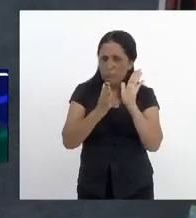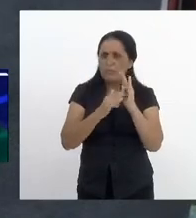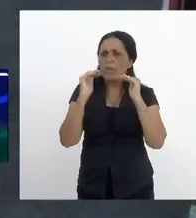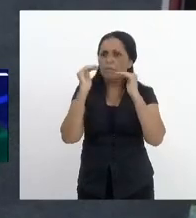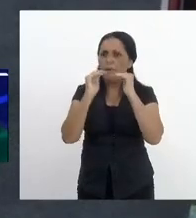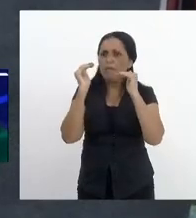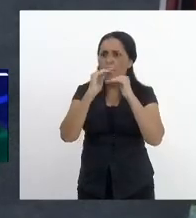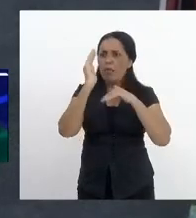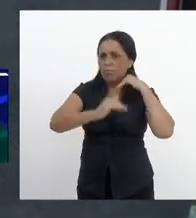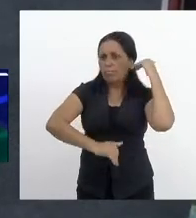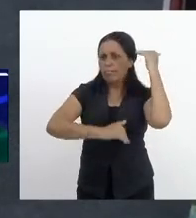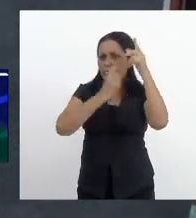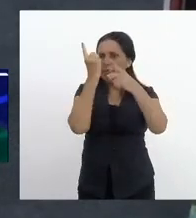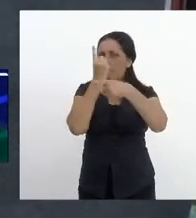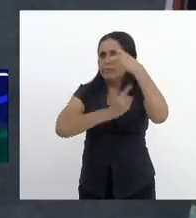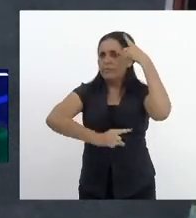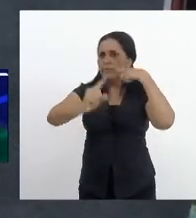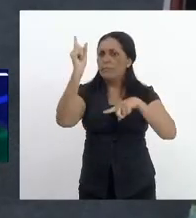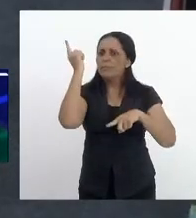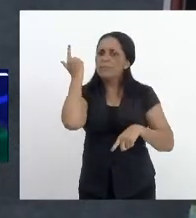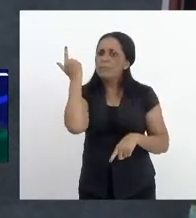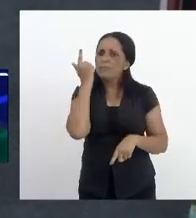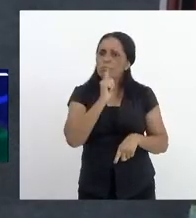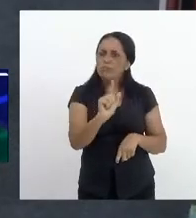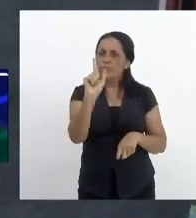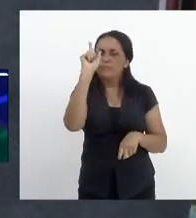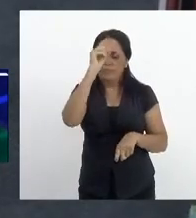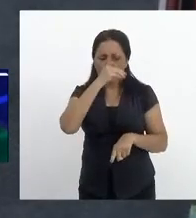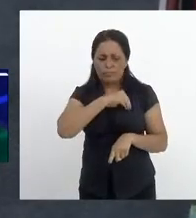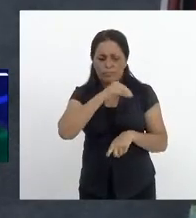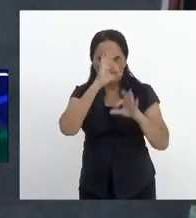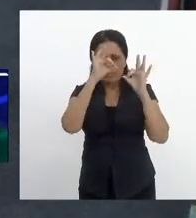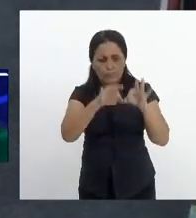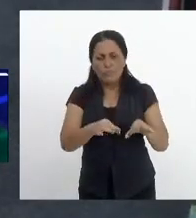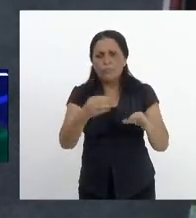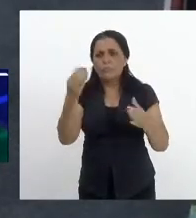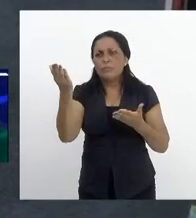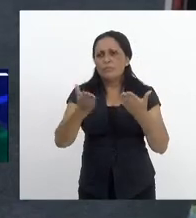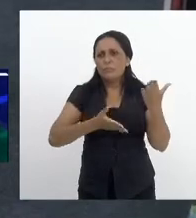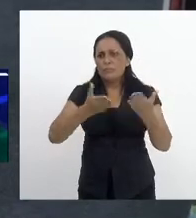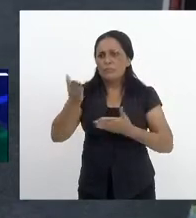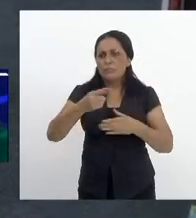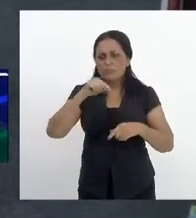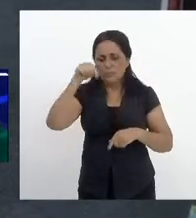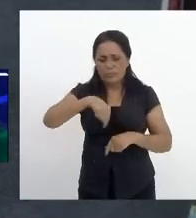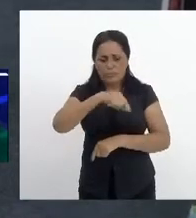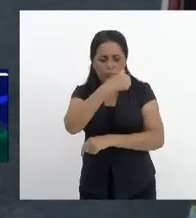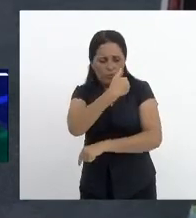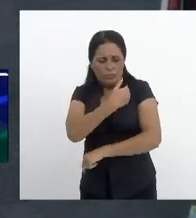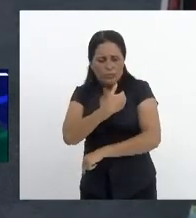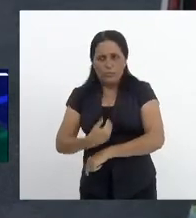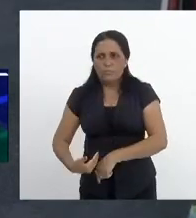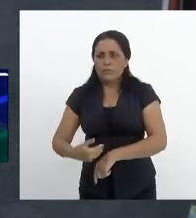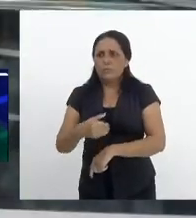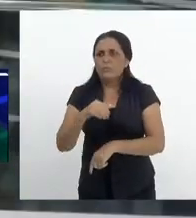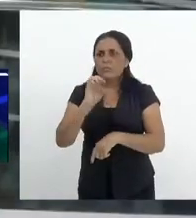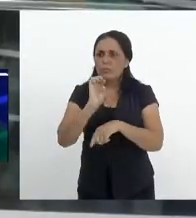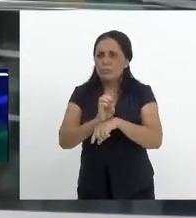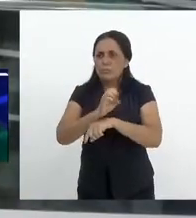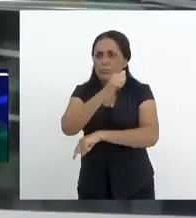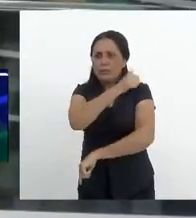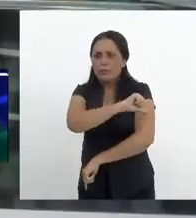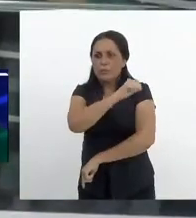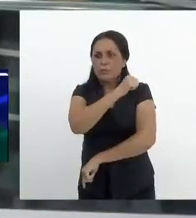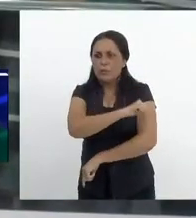e garanta a isonomia entre esses servidores tão importantes para o Estado do Rio de Janeiro. Aproveito, solicito com autoria